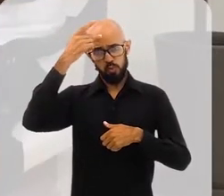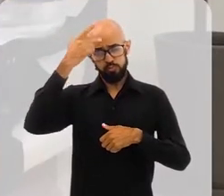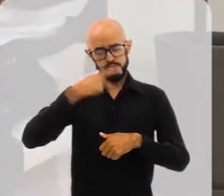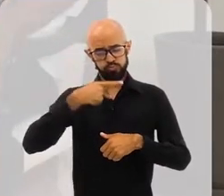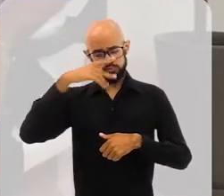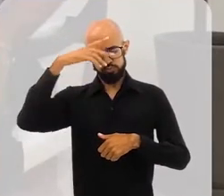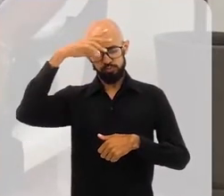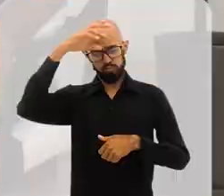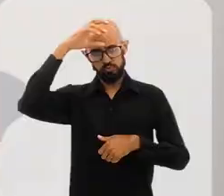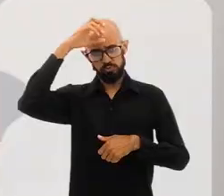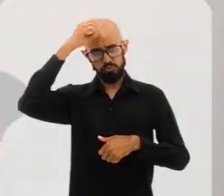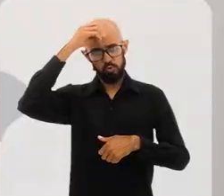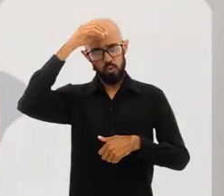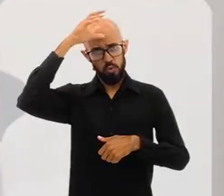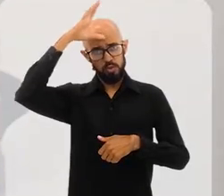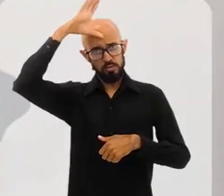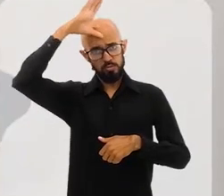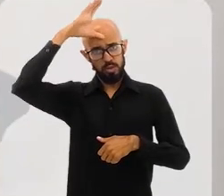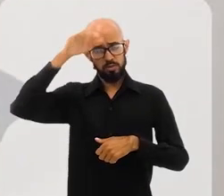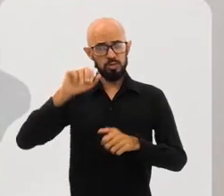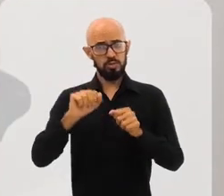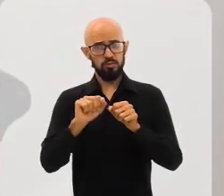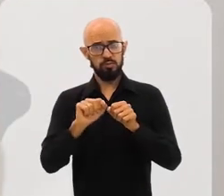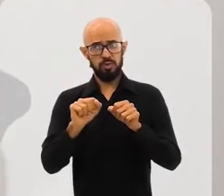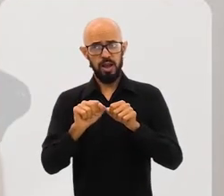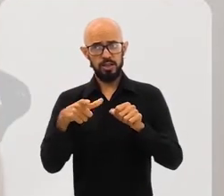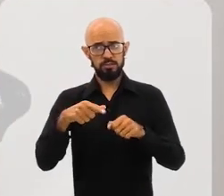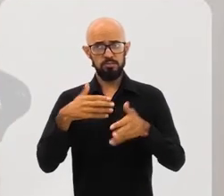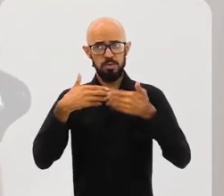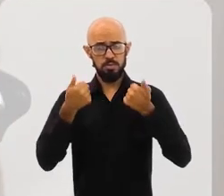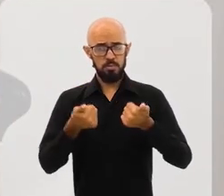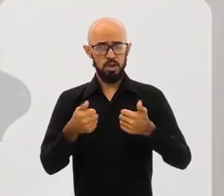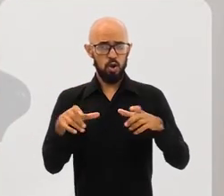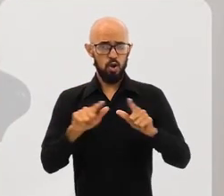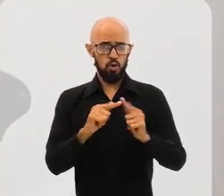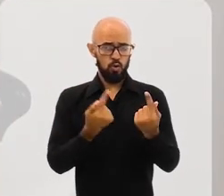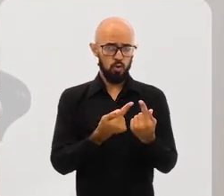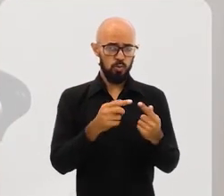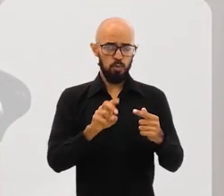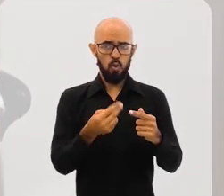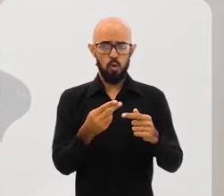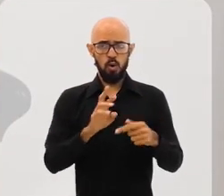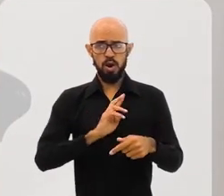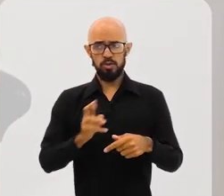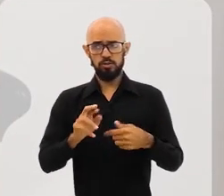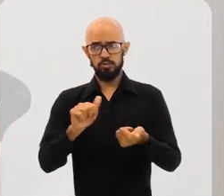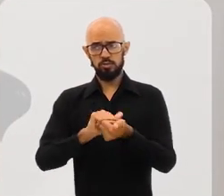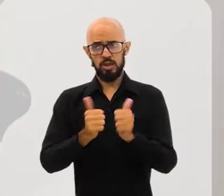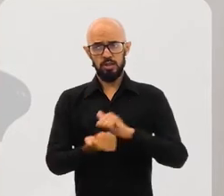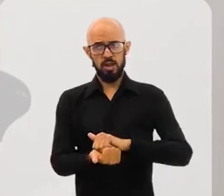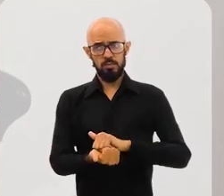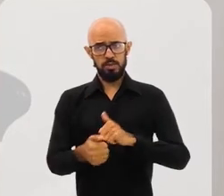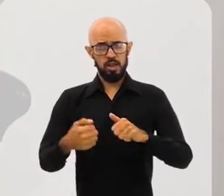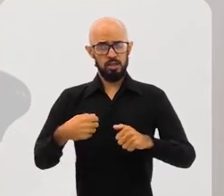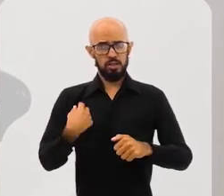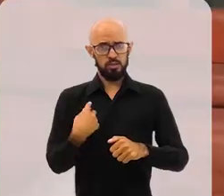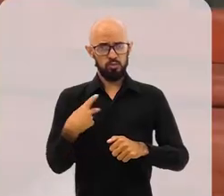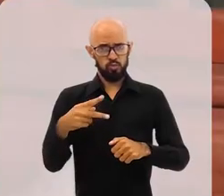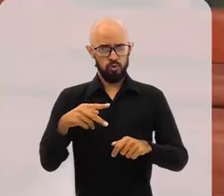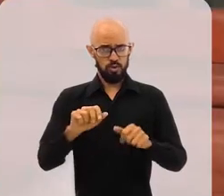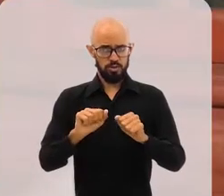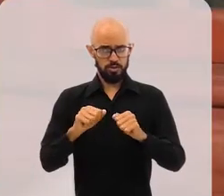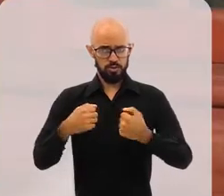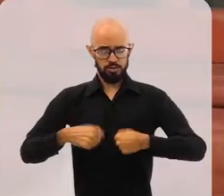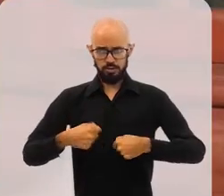autoconhecimento te direciona para o melhor caminho para o melhor grupo para melhor tribo para melhor religião que se a DECO a sua necessidade